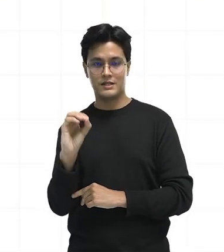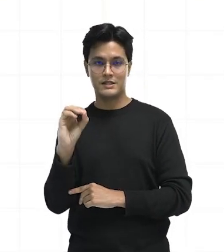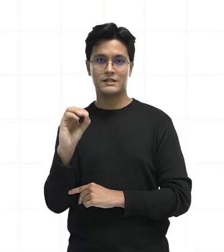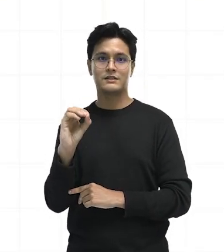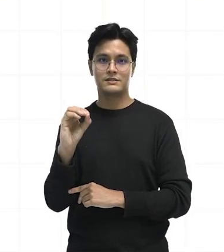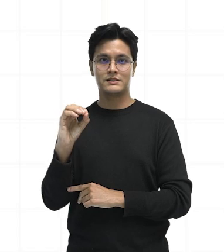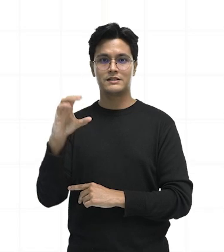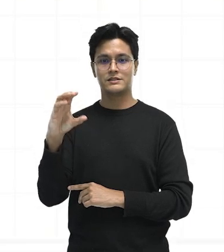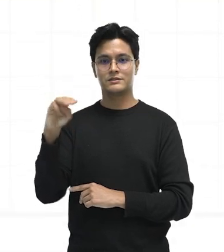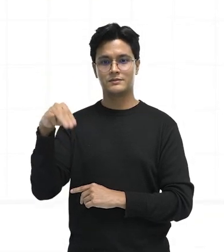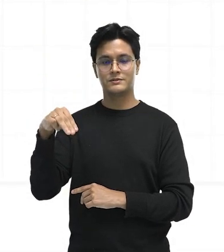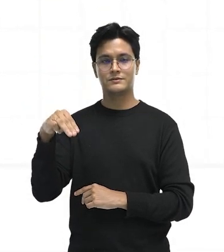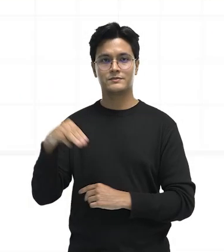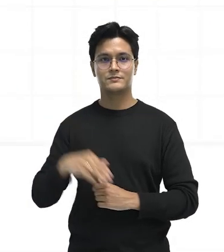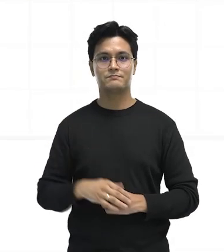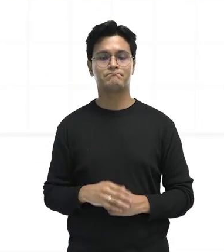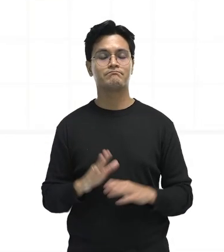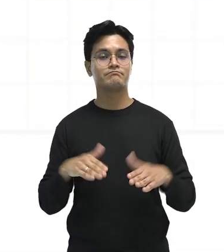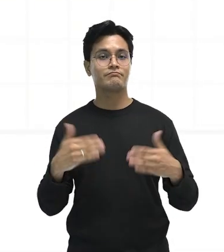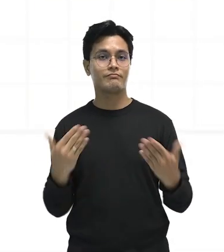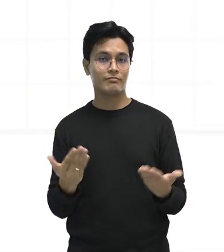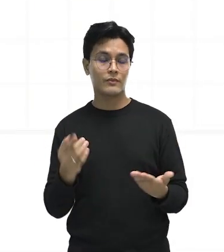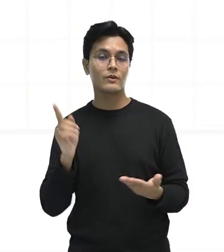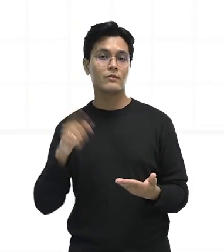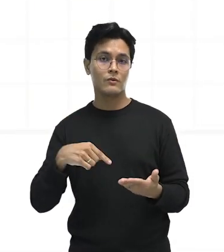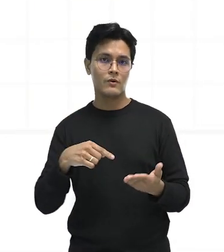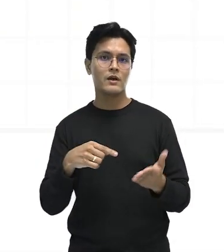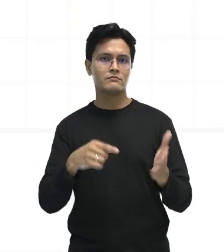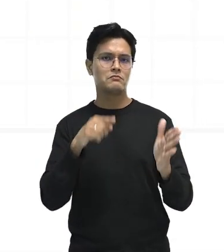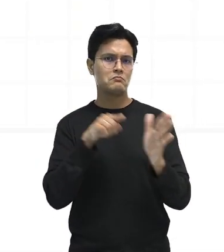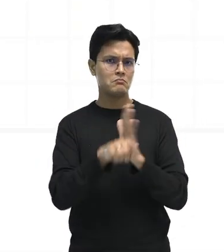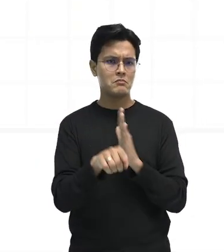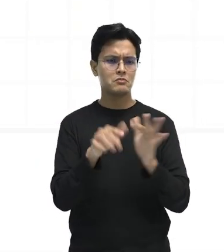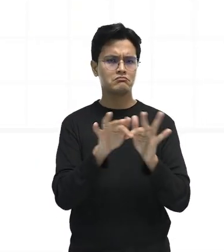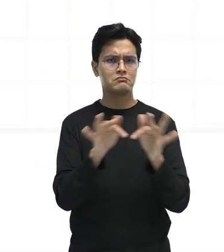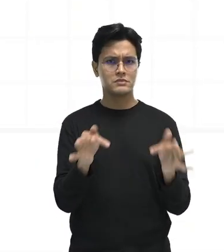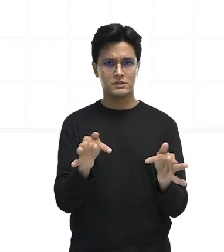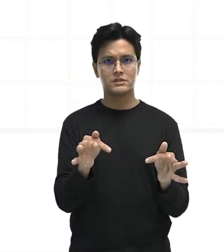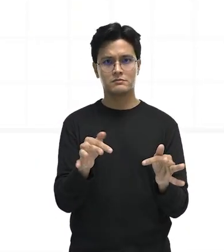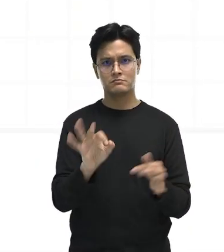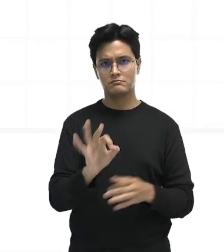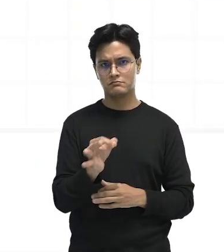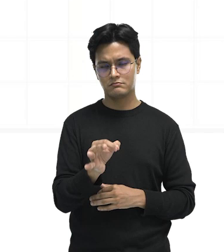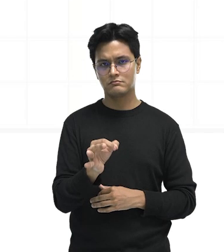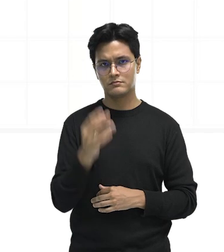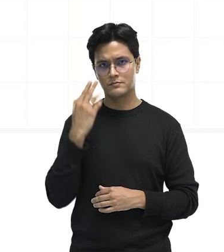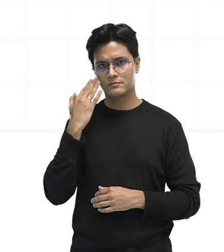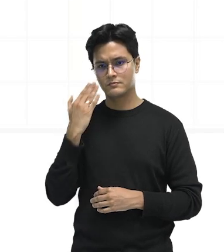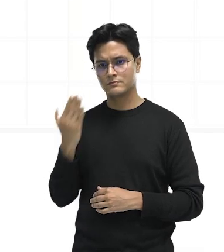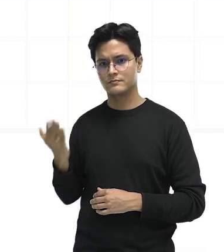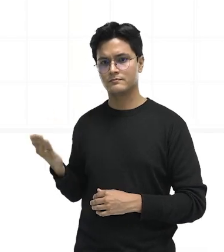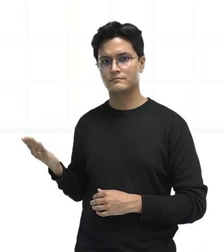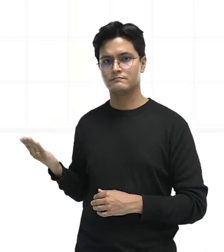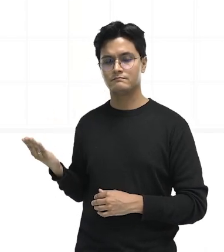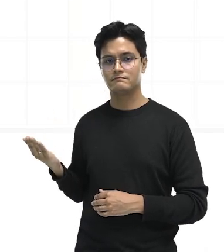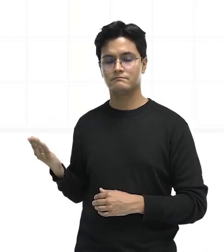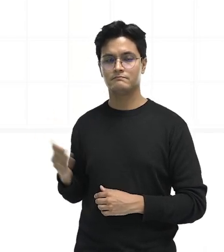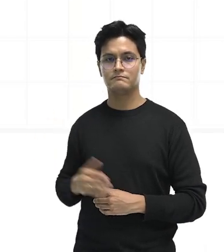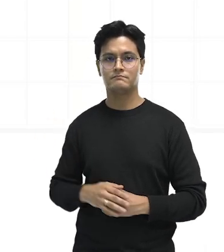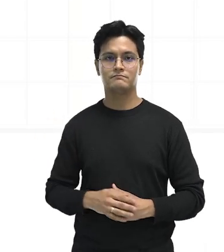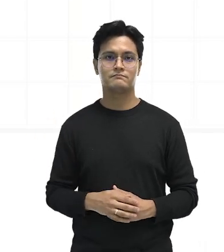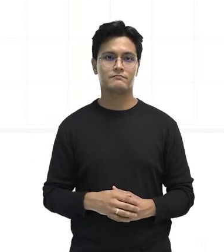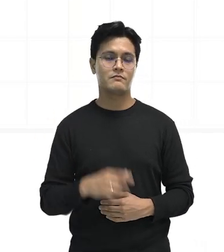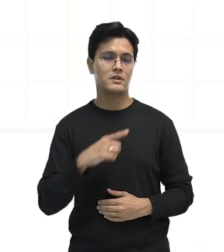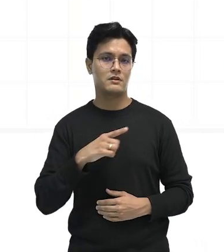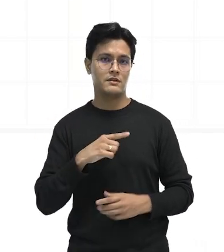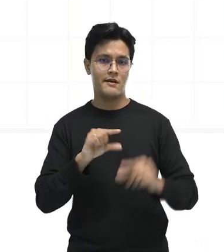547 centímetros. Então é uma questão bem simples, né? Conforme você está vendo aí. Ele tinha